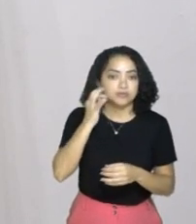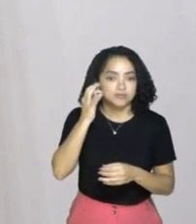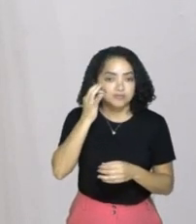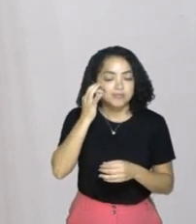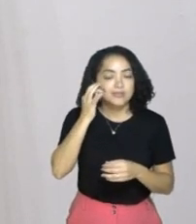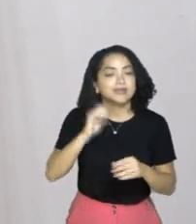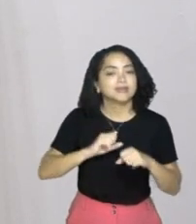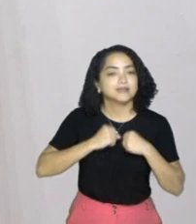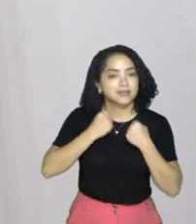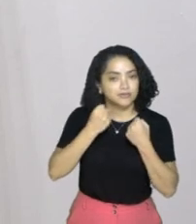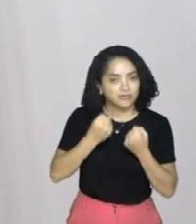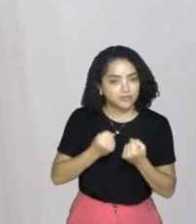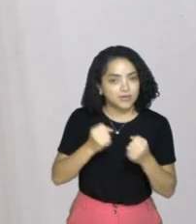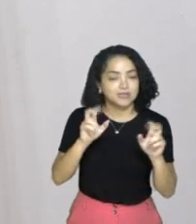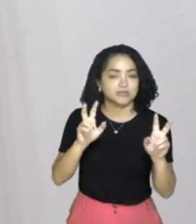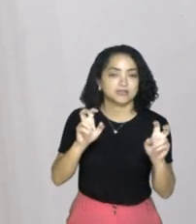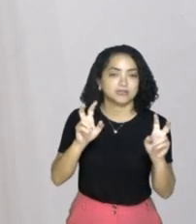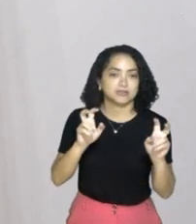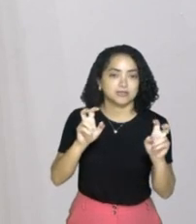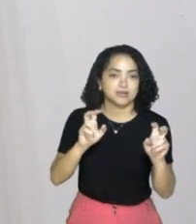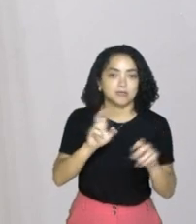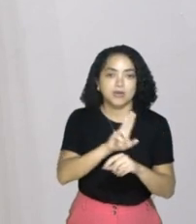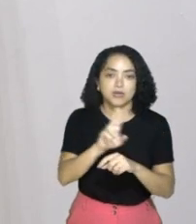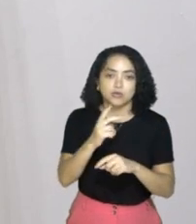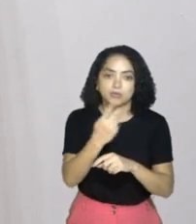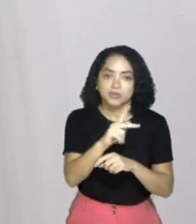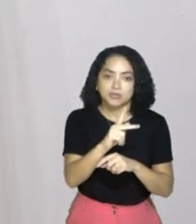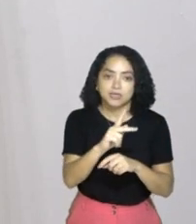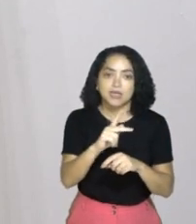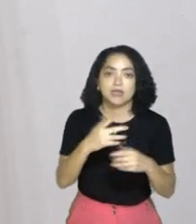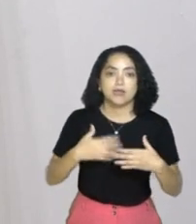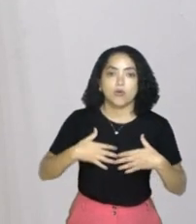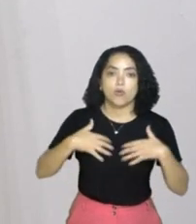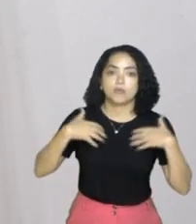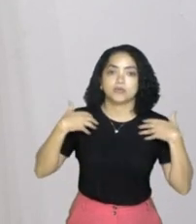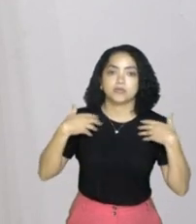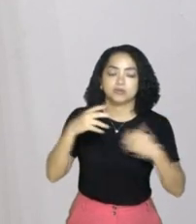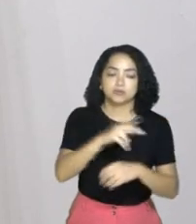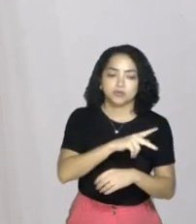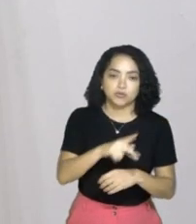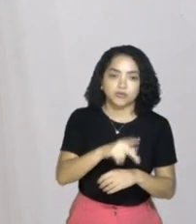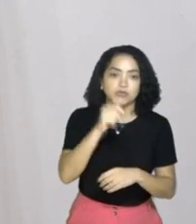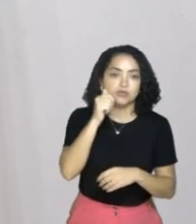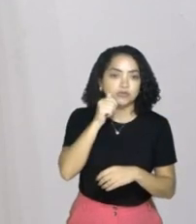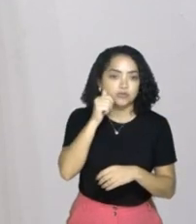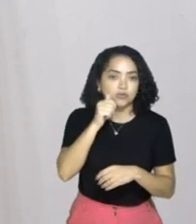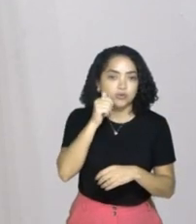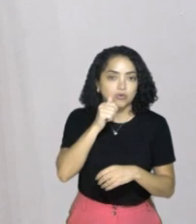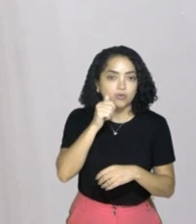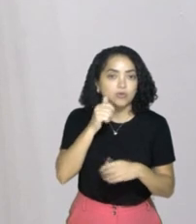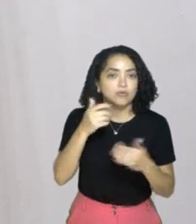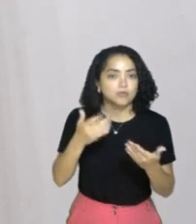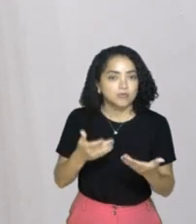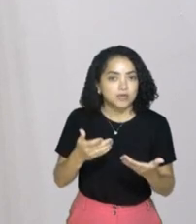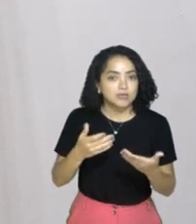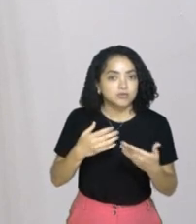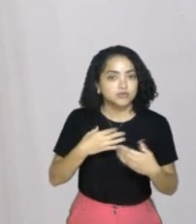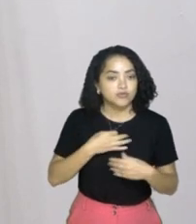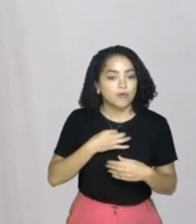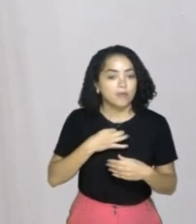desta causa em nome dela homenagear todas as professoras do nosso estado que de forma espontânea